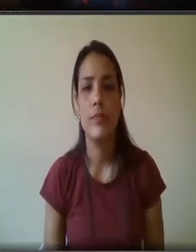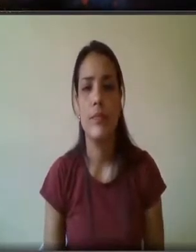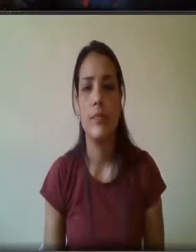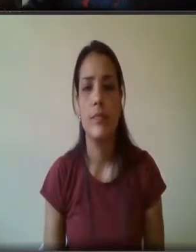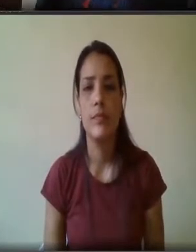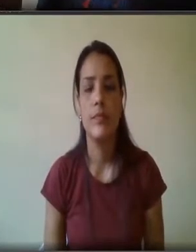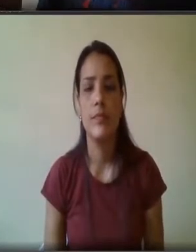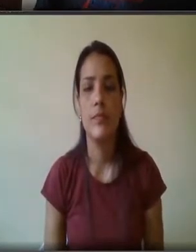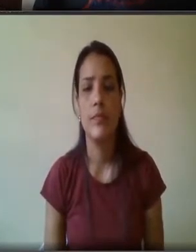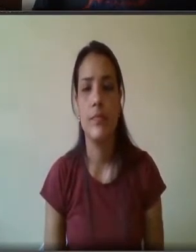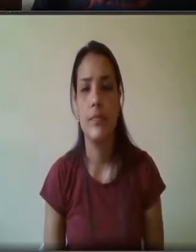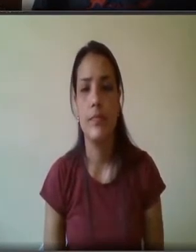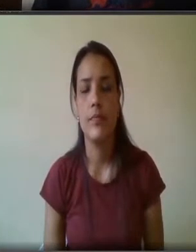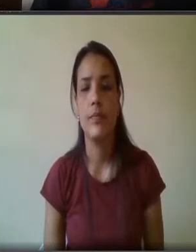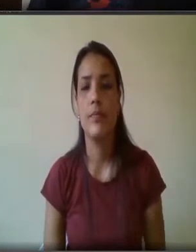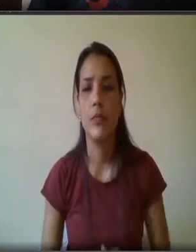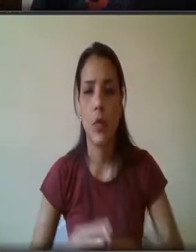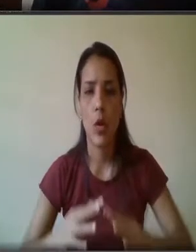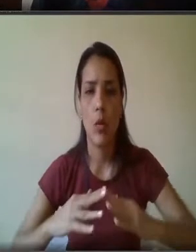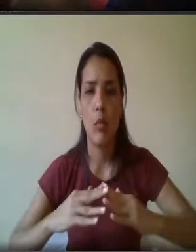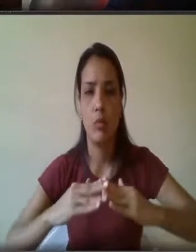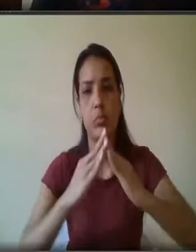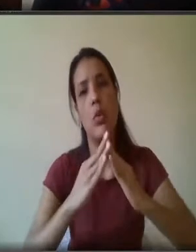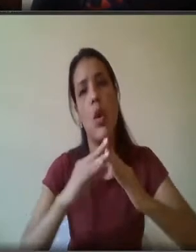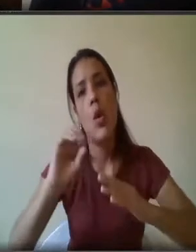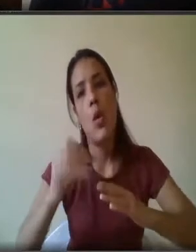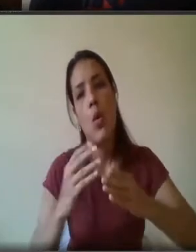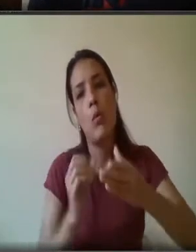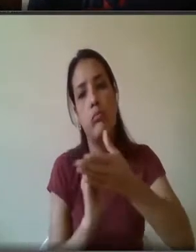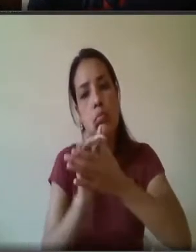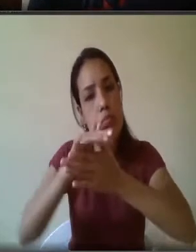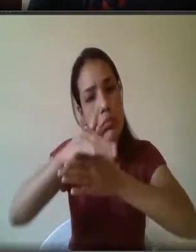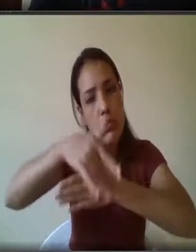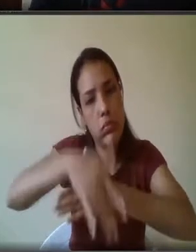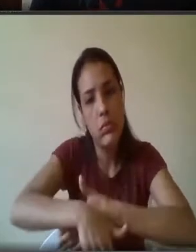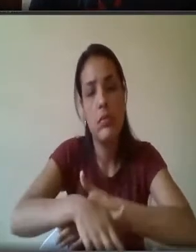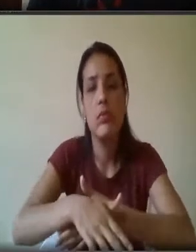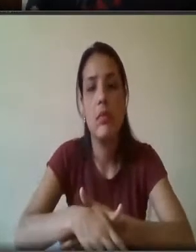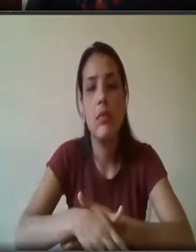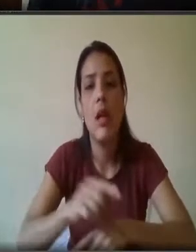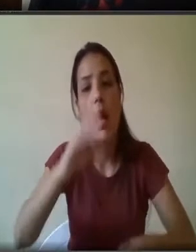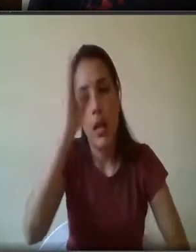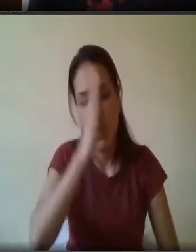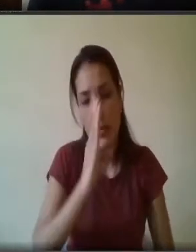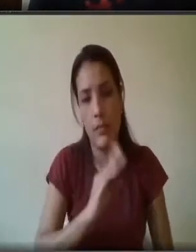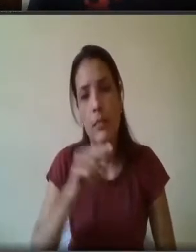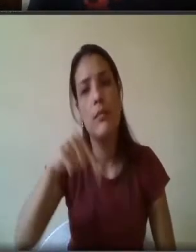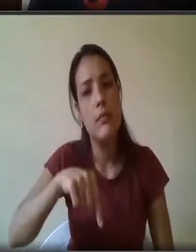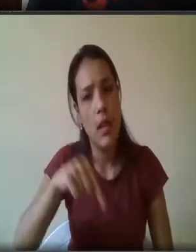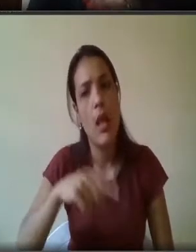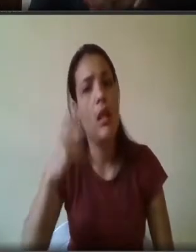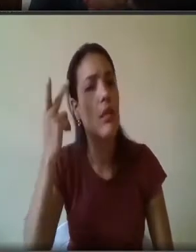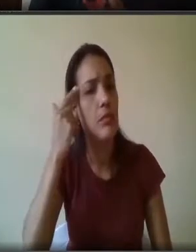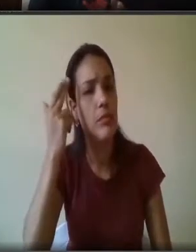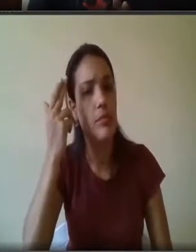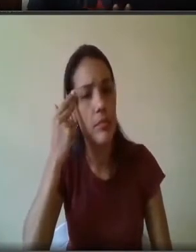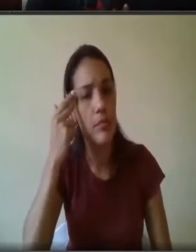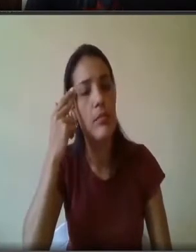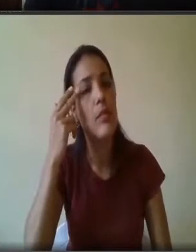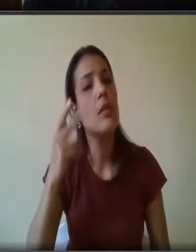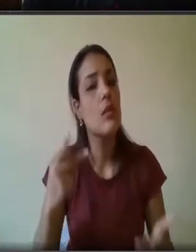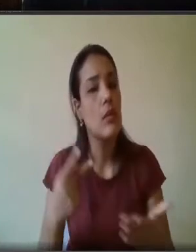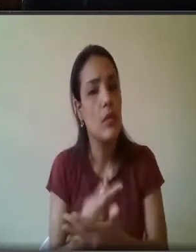ou vai haver um derramamento vulcânico. Então, aqui no Brasil é muito comum os derramamentos